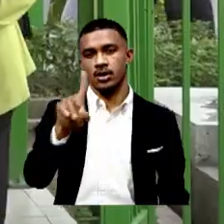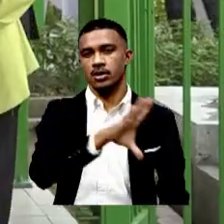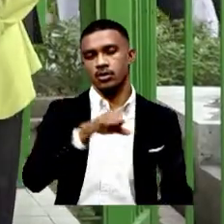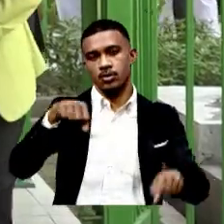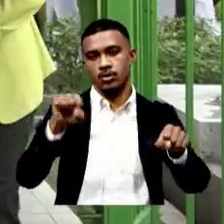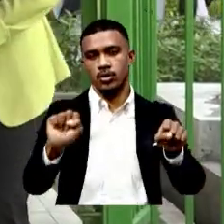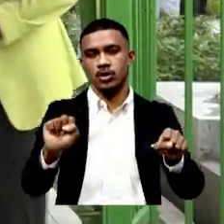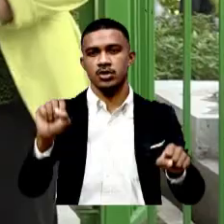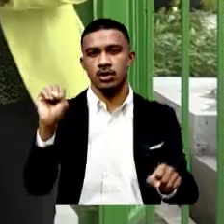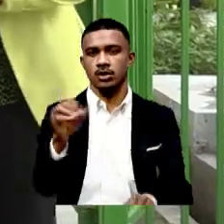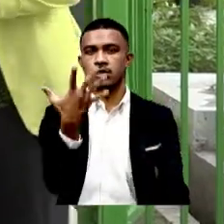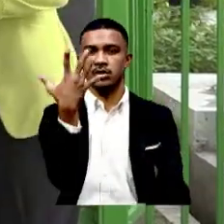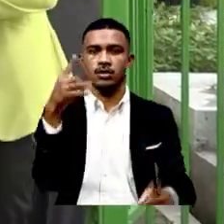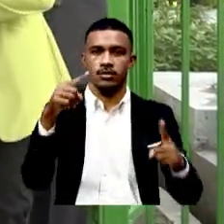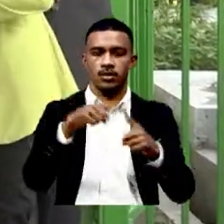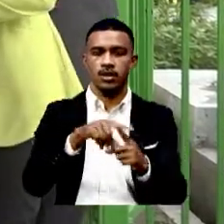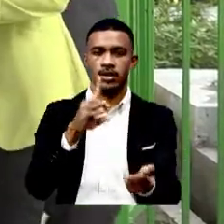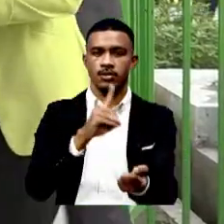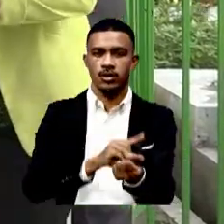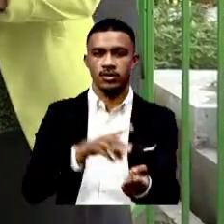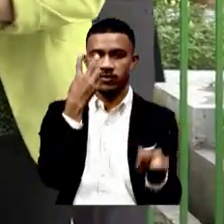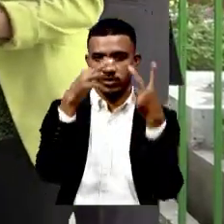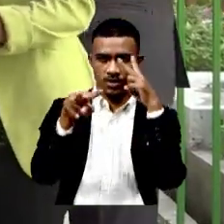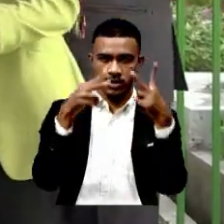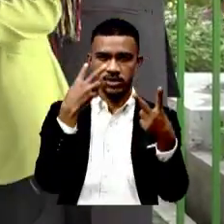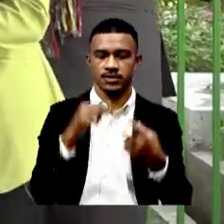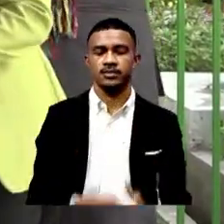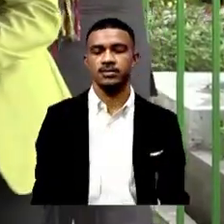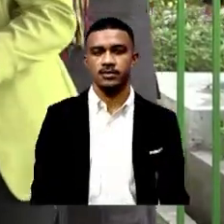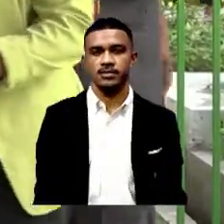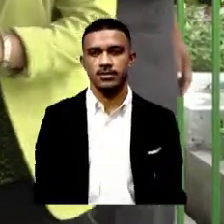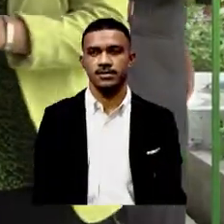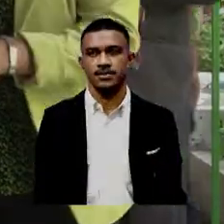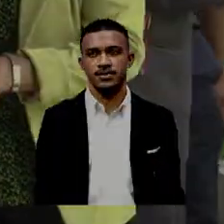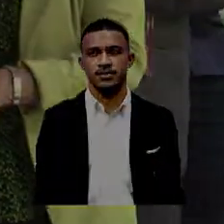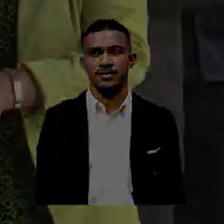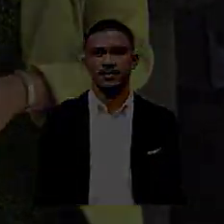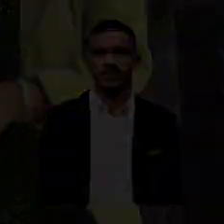Sanulo Ressa Lima para o Departamento de Vigilância. Efizene Babo, Zovel da Costa, GMN.